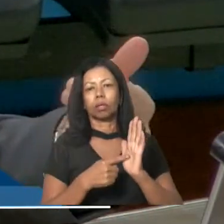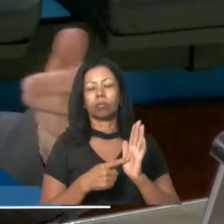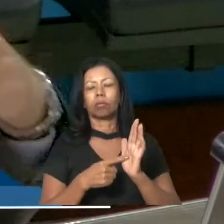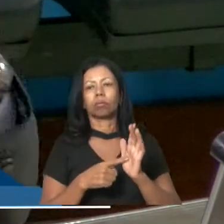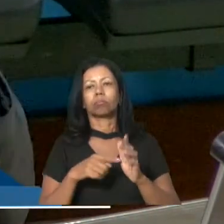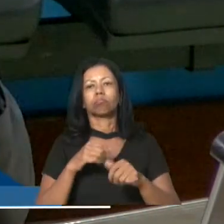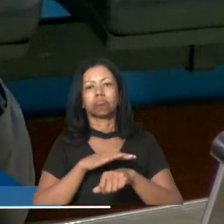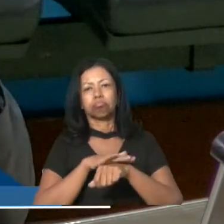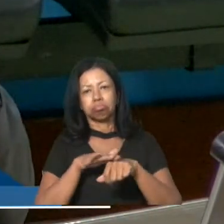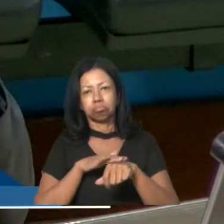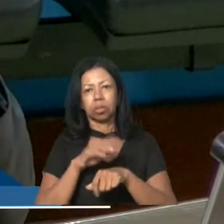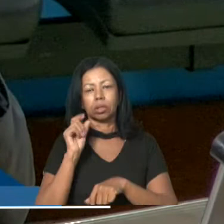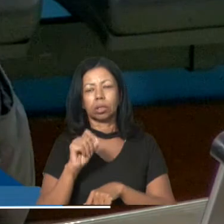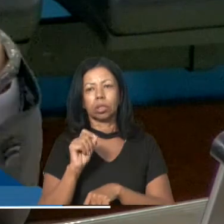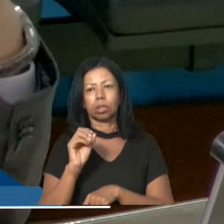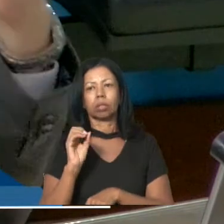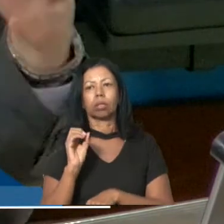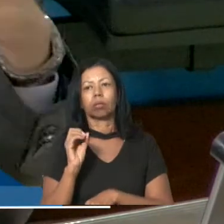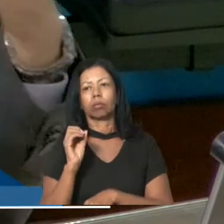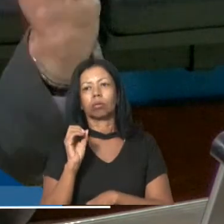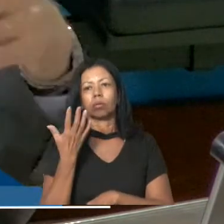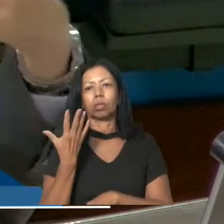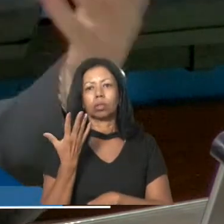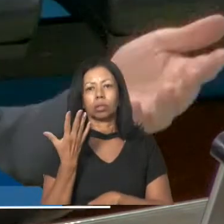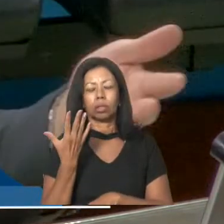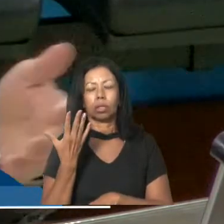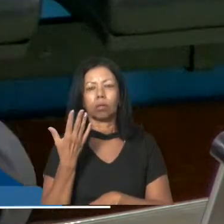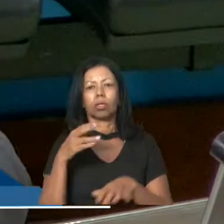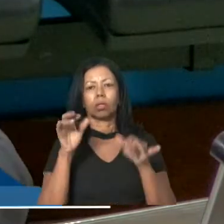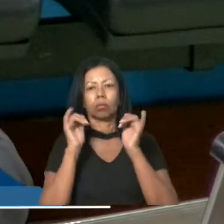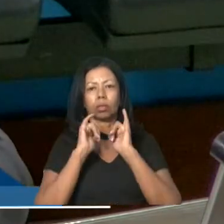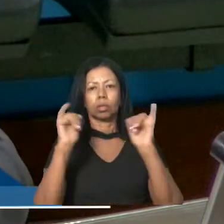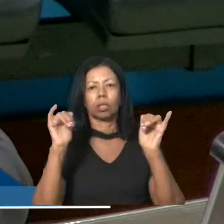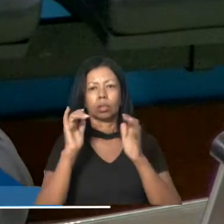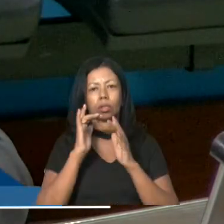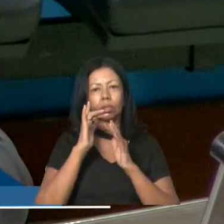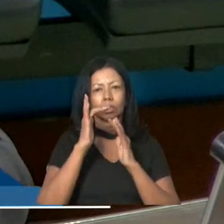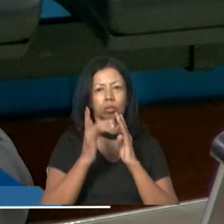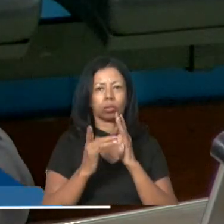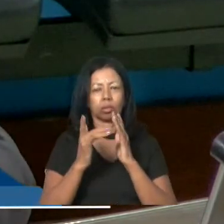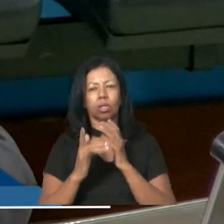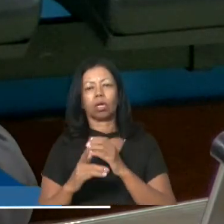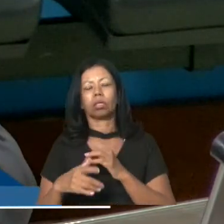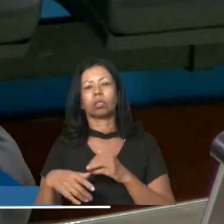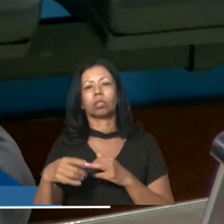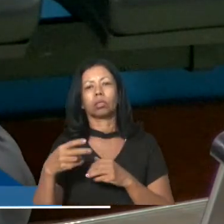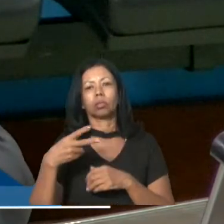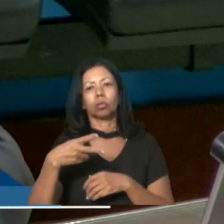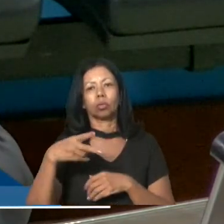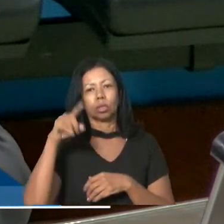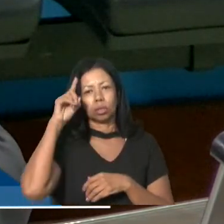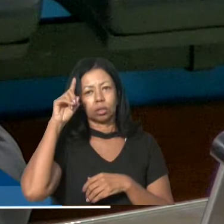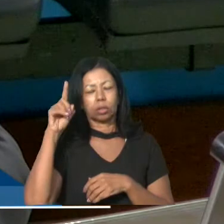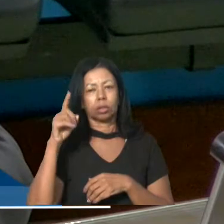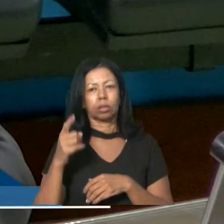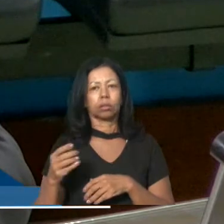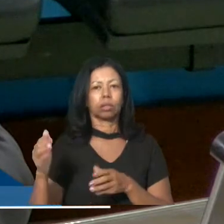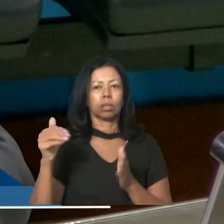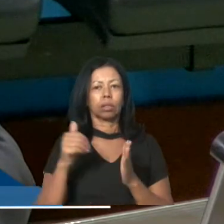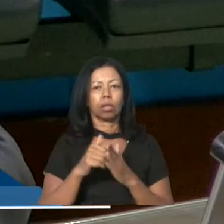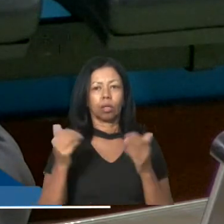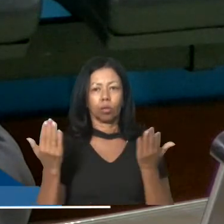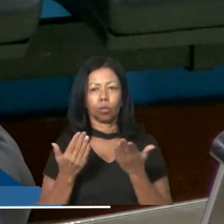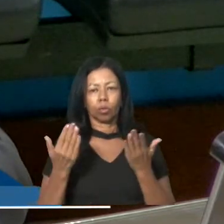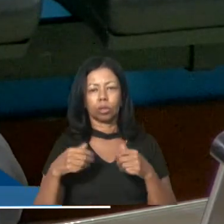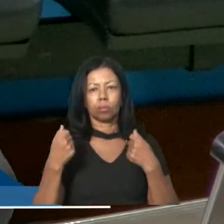assunto em que foi propagado nas redes sociais de 2 dias para cá. E acredito que essa Câmara tem que